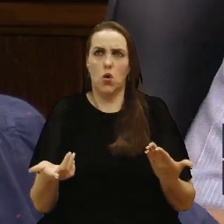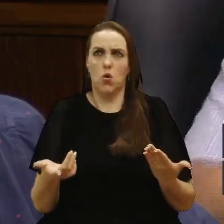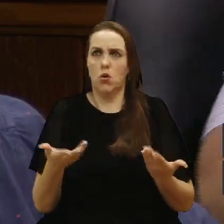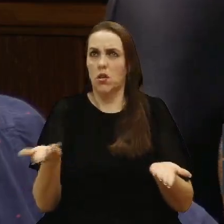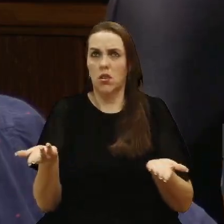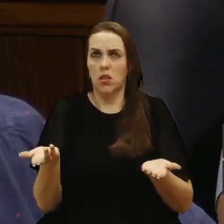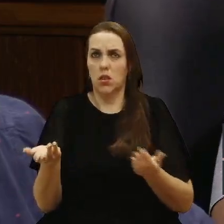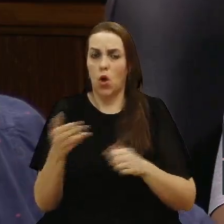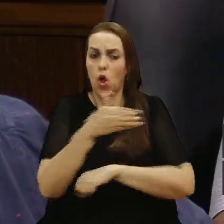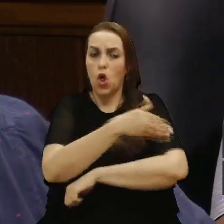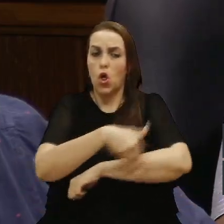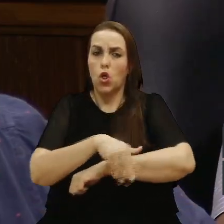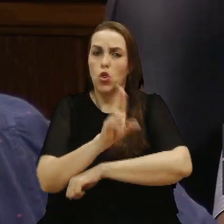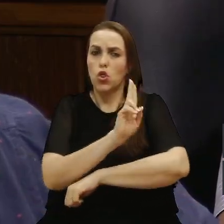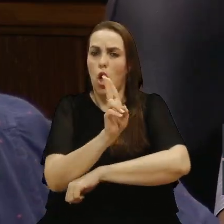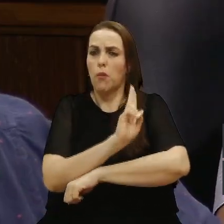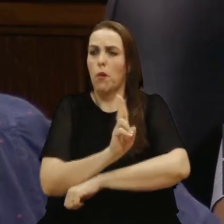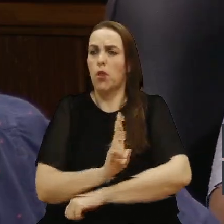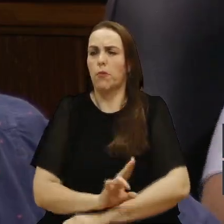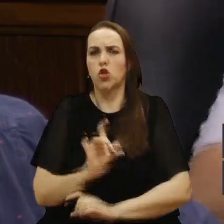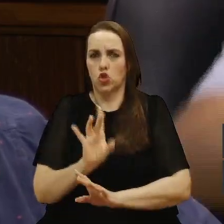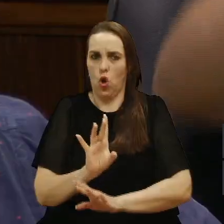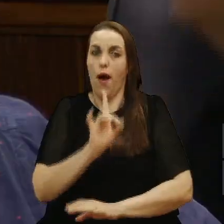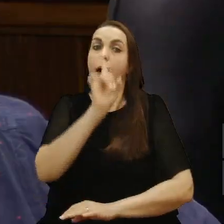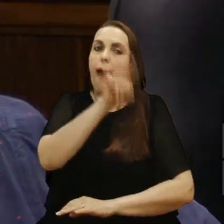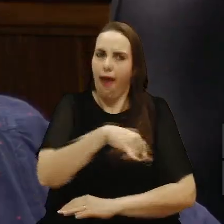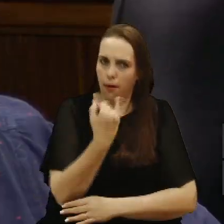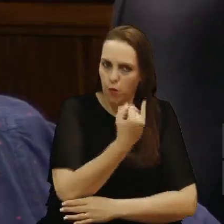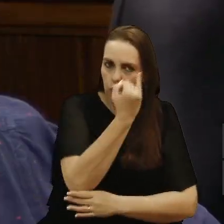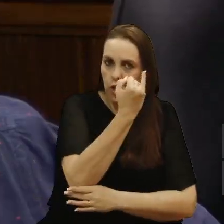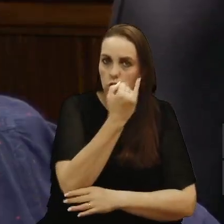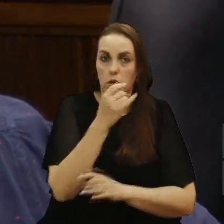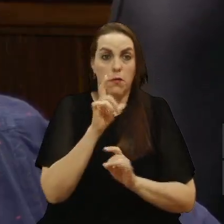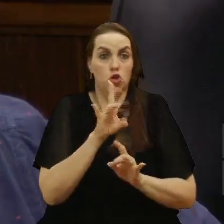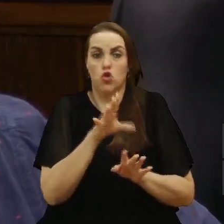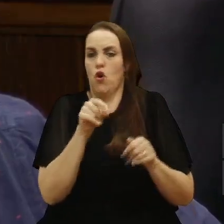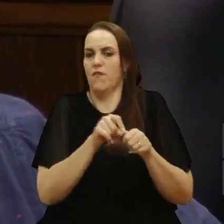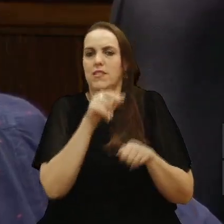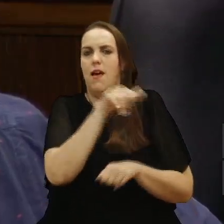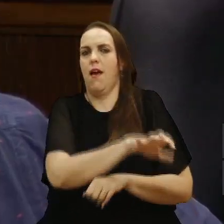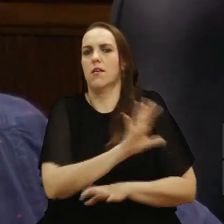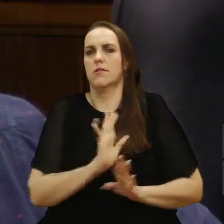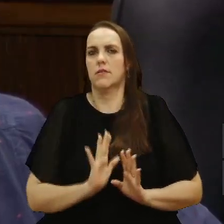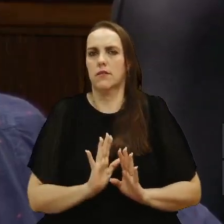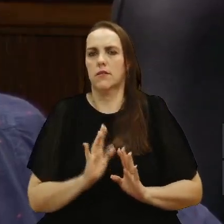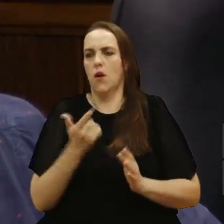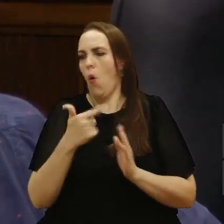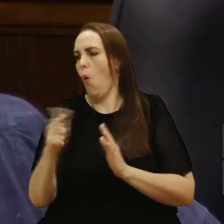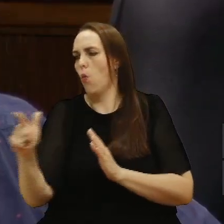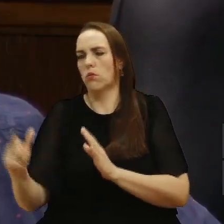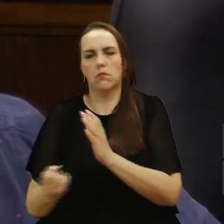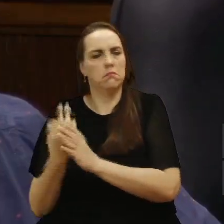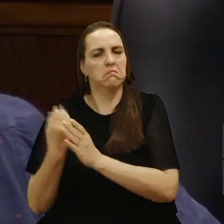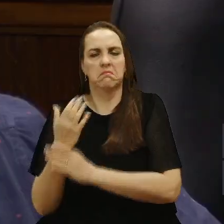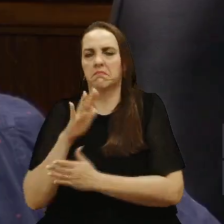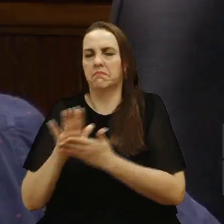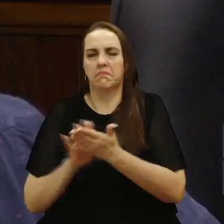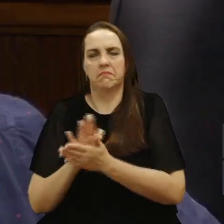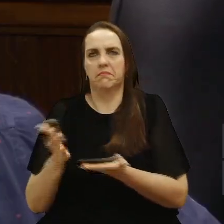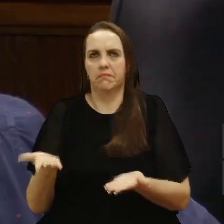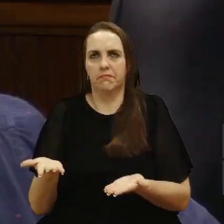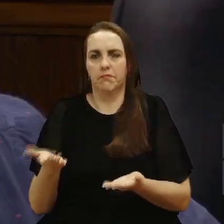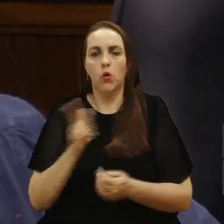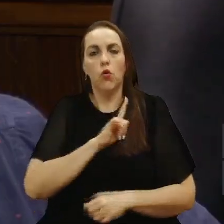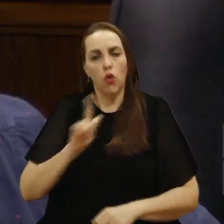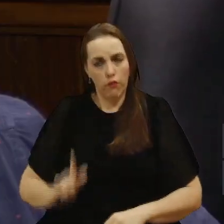rua. Não que isso não seja importante. Então, nós já aprovamos aqui, o governo, inclusive, já aprovou, quando